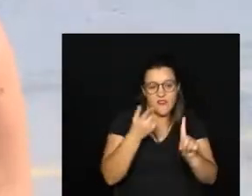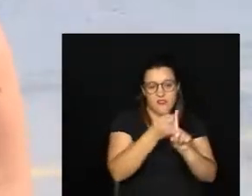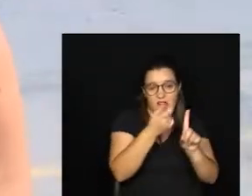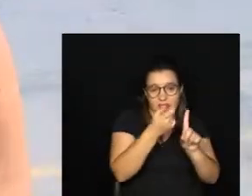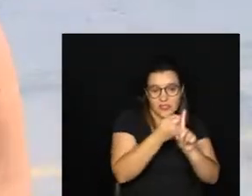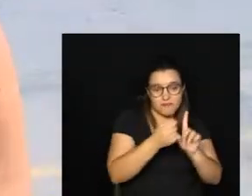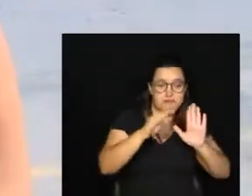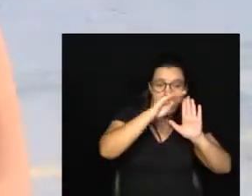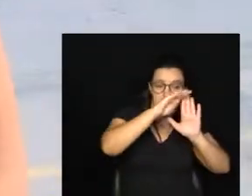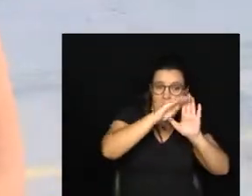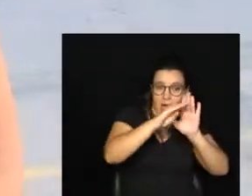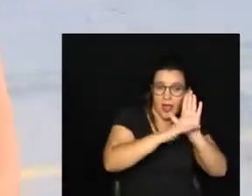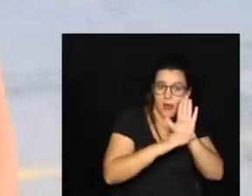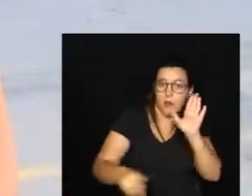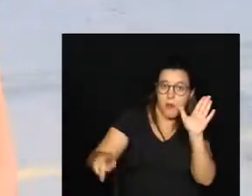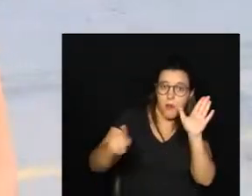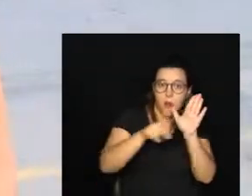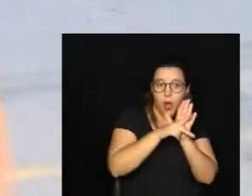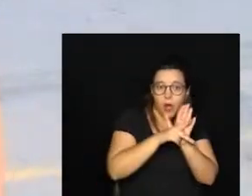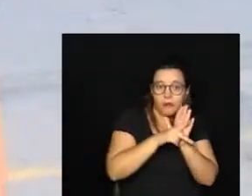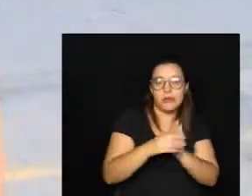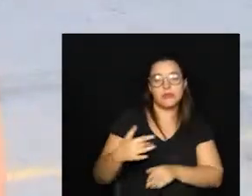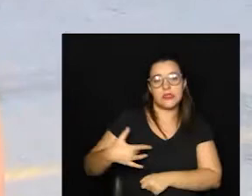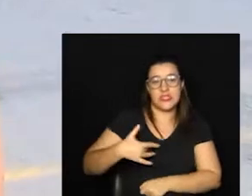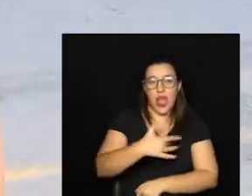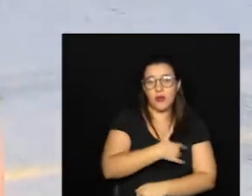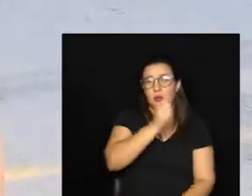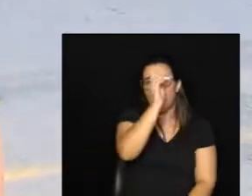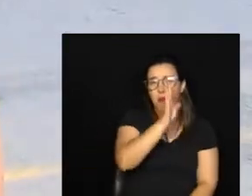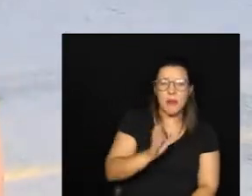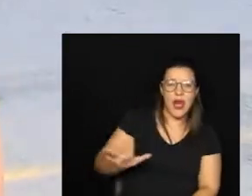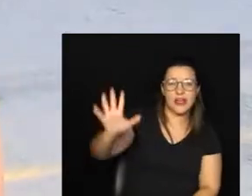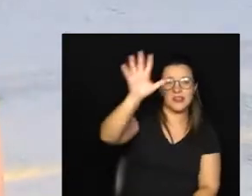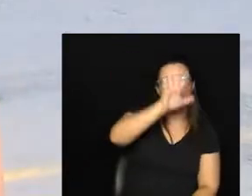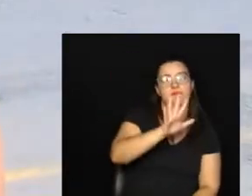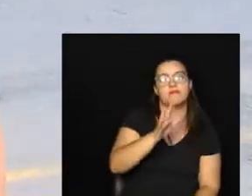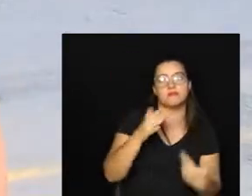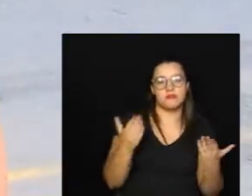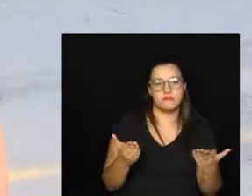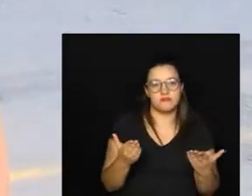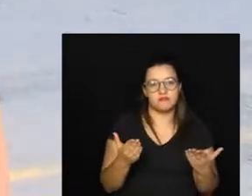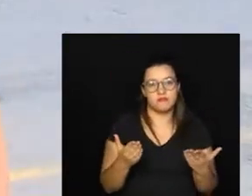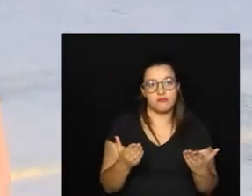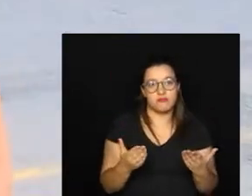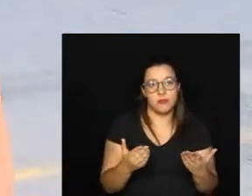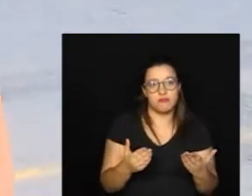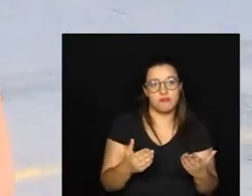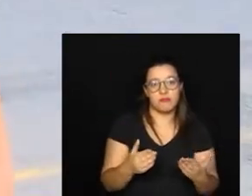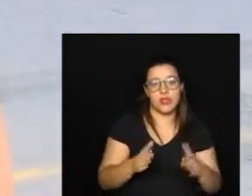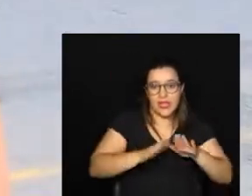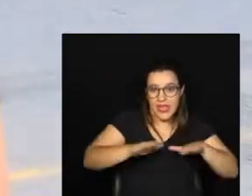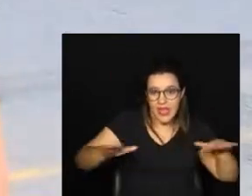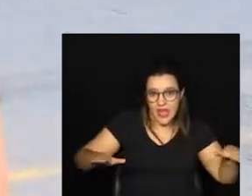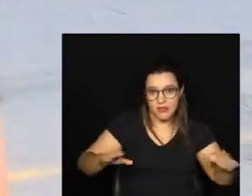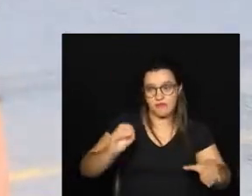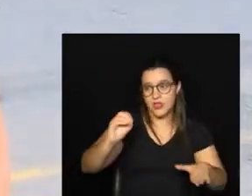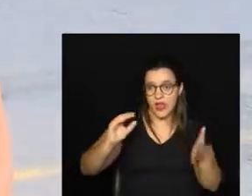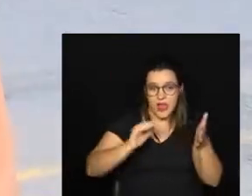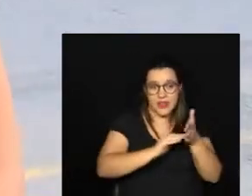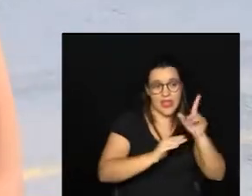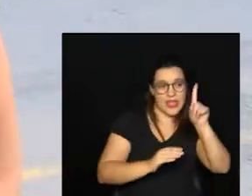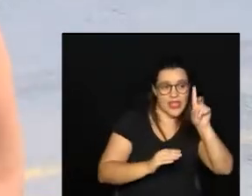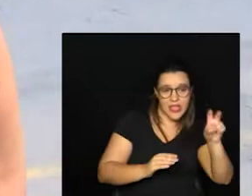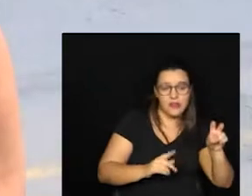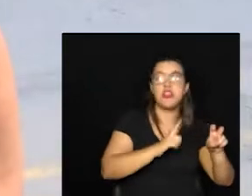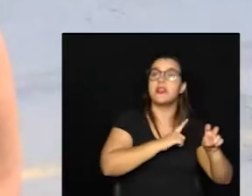calendário nacional. Né? Então, assim, todas as vacinas que as crianças e adolescentes têm que receber estarão